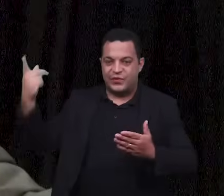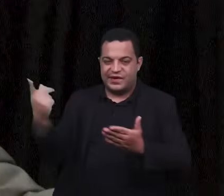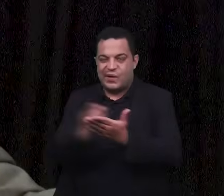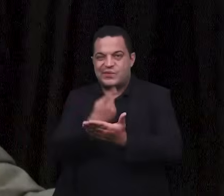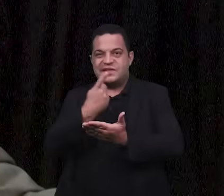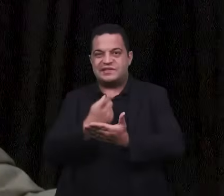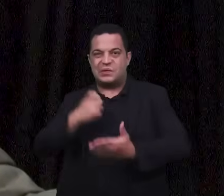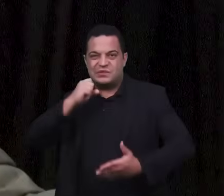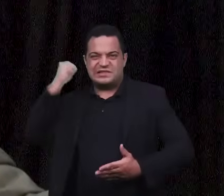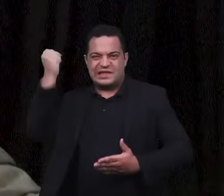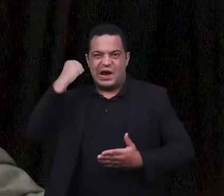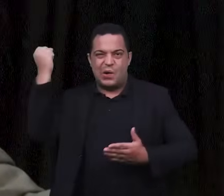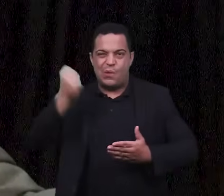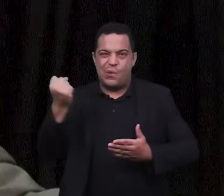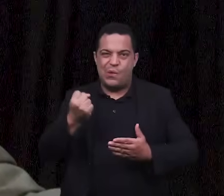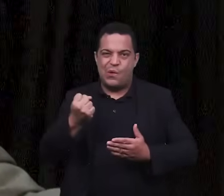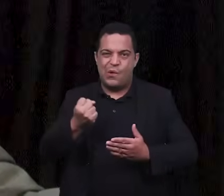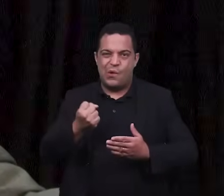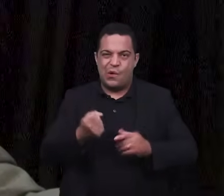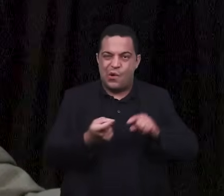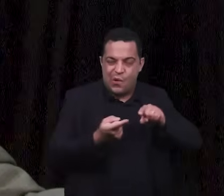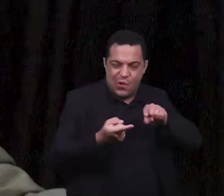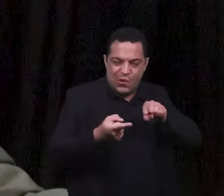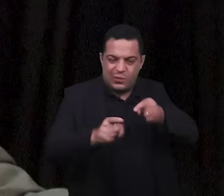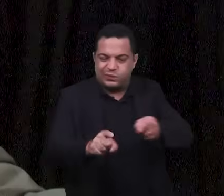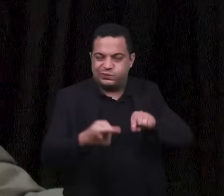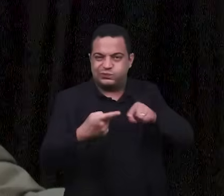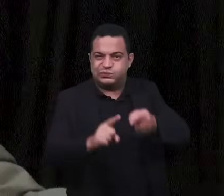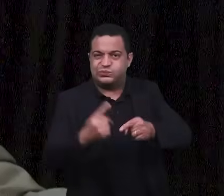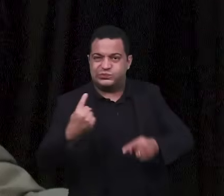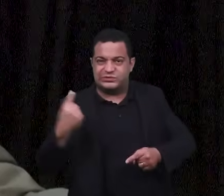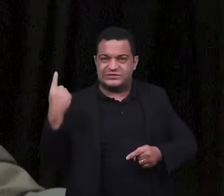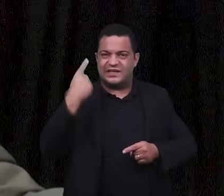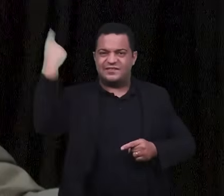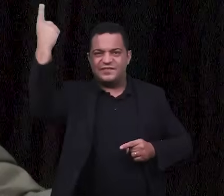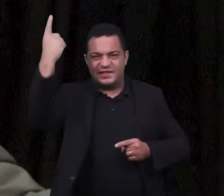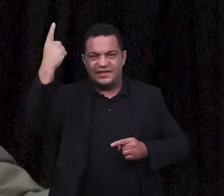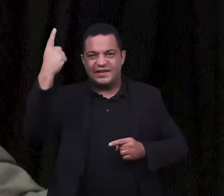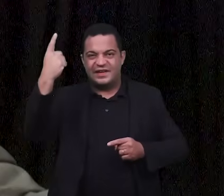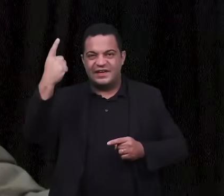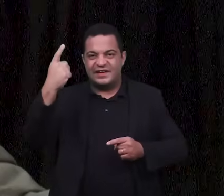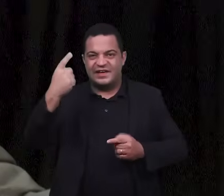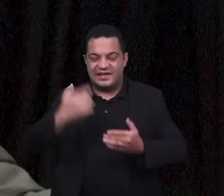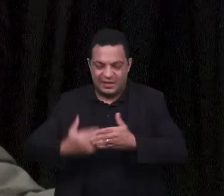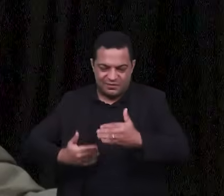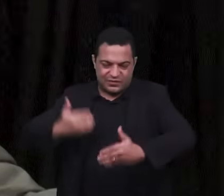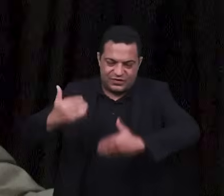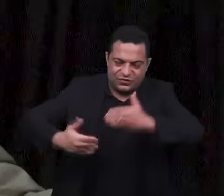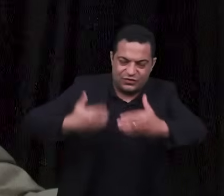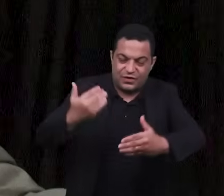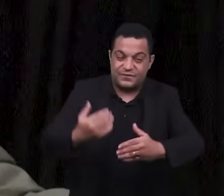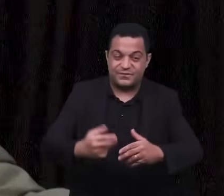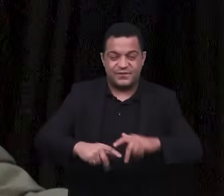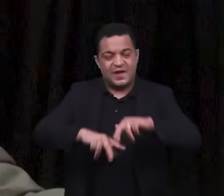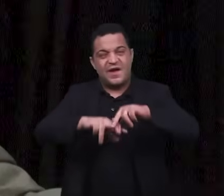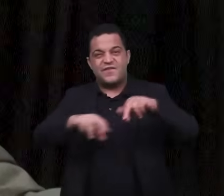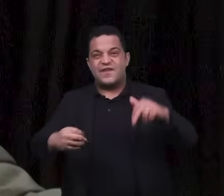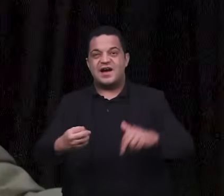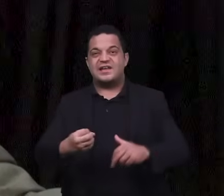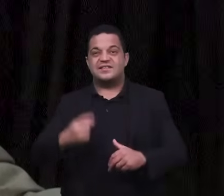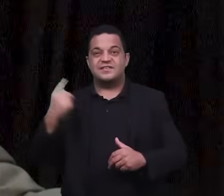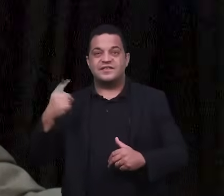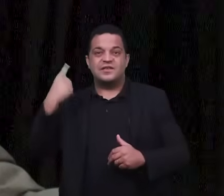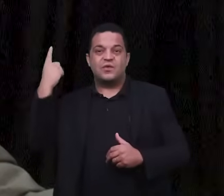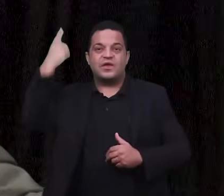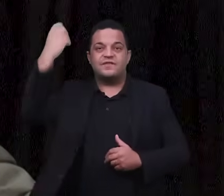perseguiu Davi várias vezes, tentou até matá-lo. E ele teve a oportunidade 2 vezes de